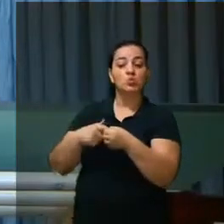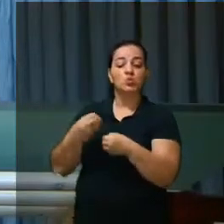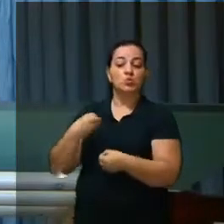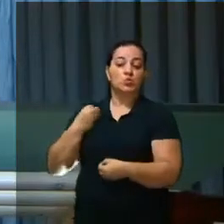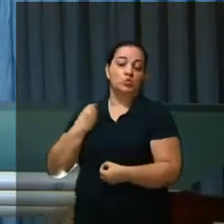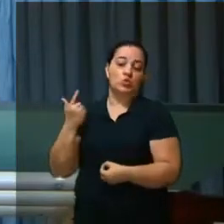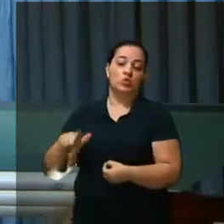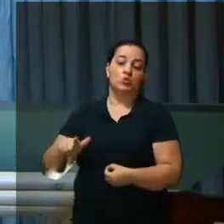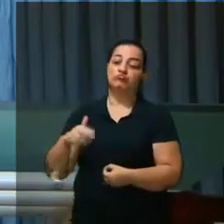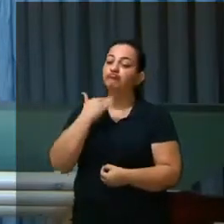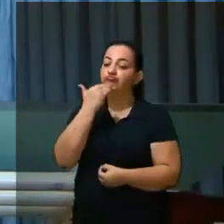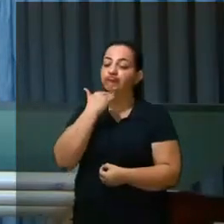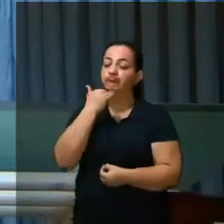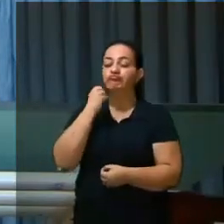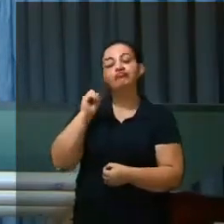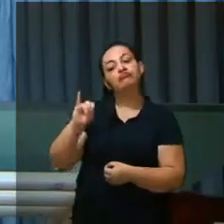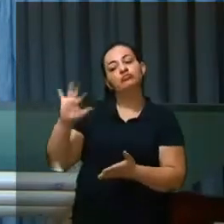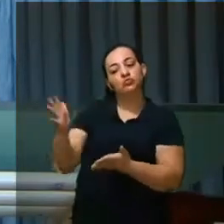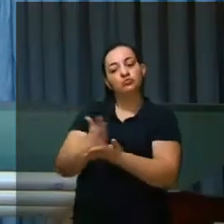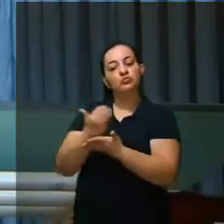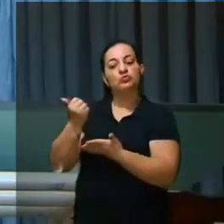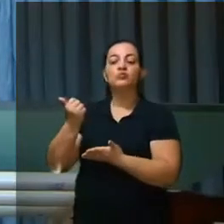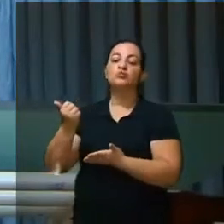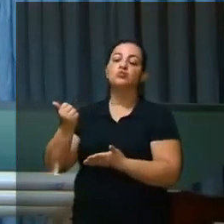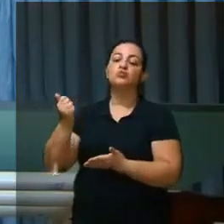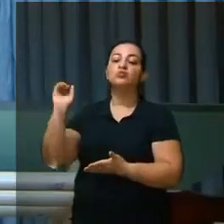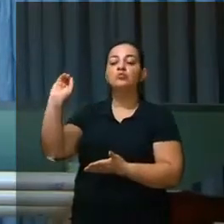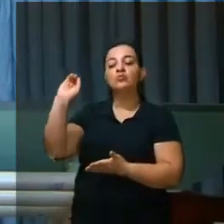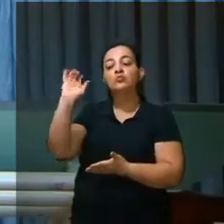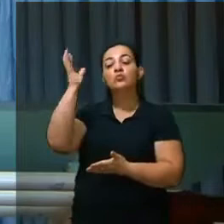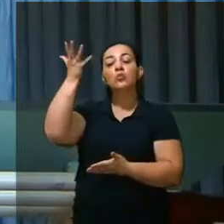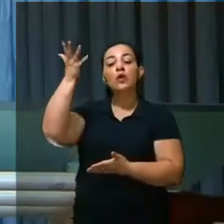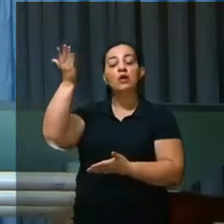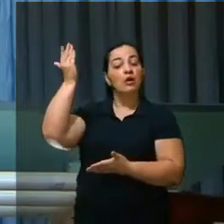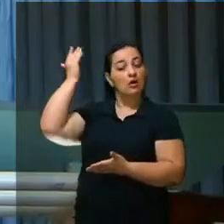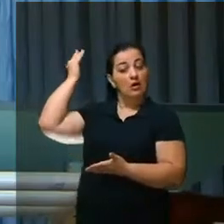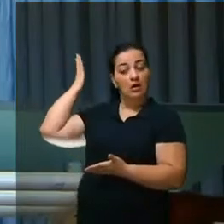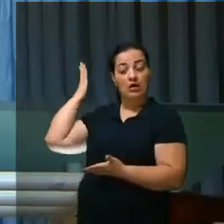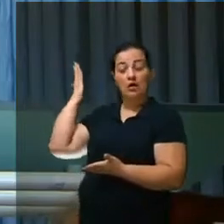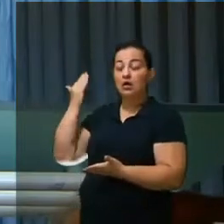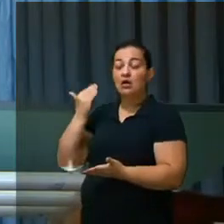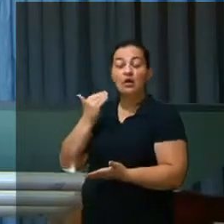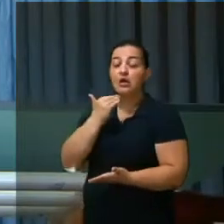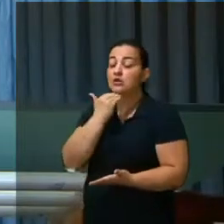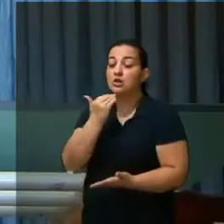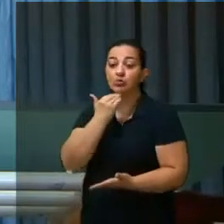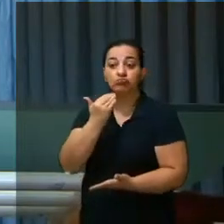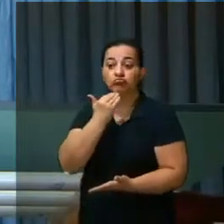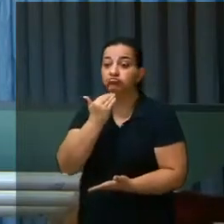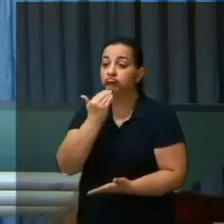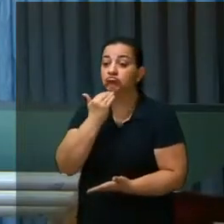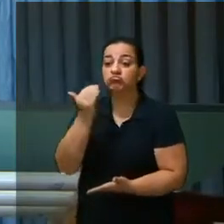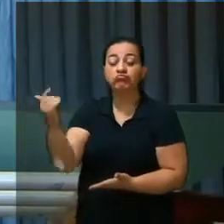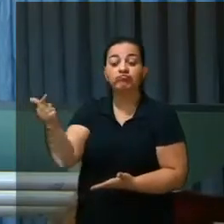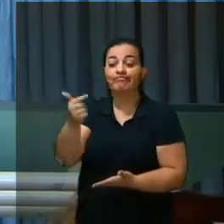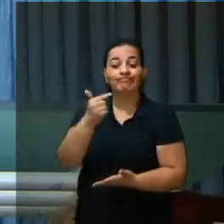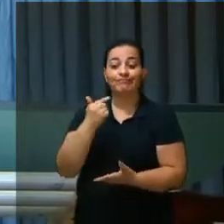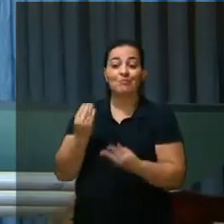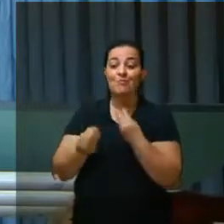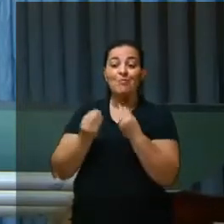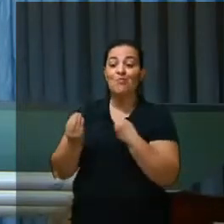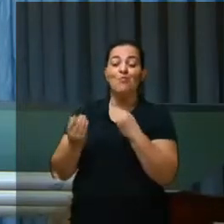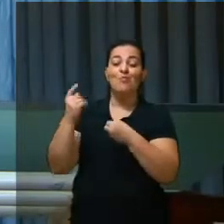ativar a sua arrebatamento acontece ficou para trás não tem como não tem